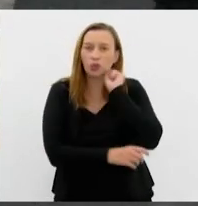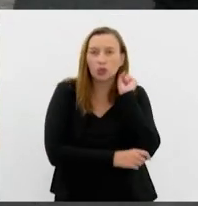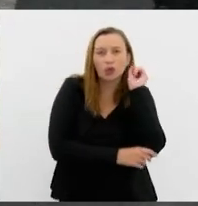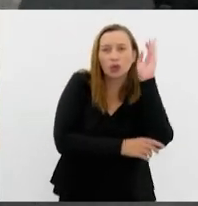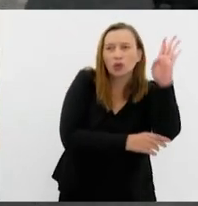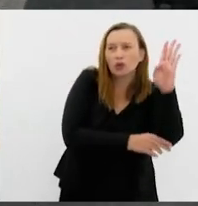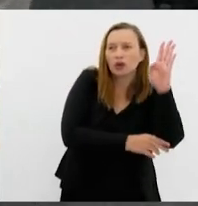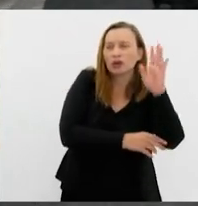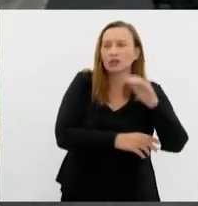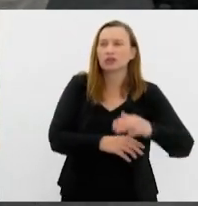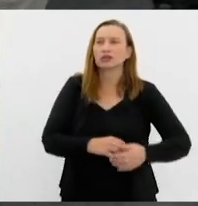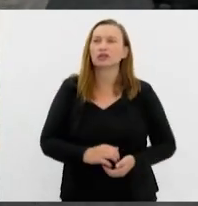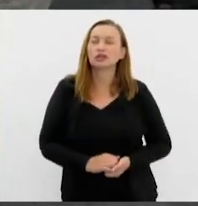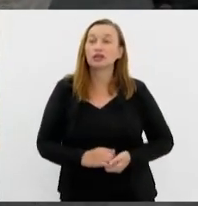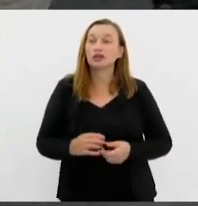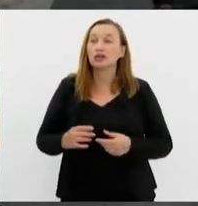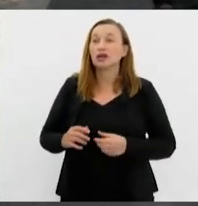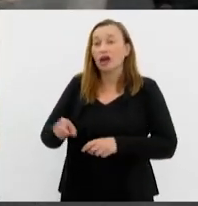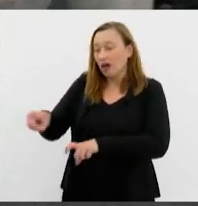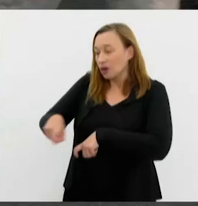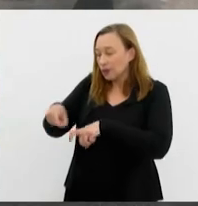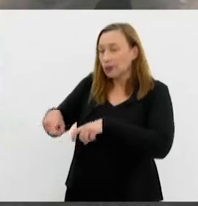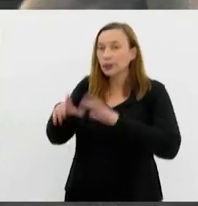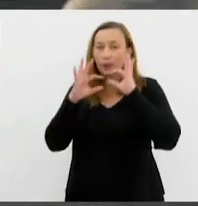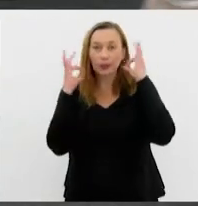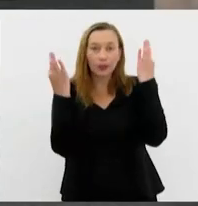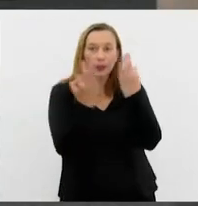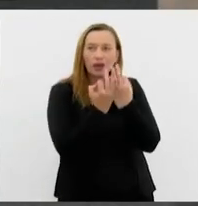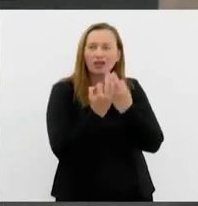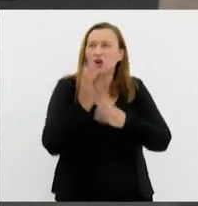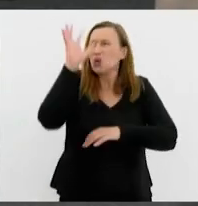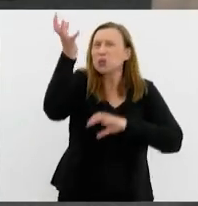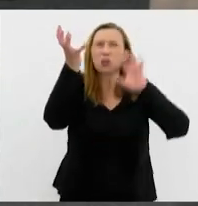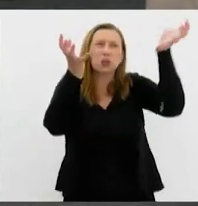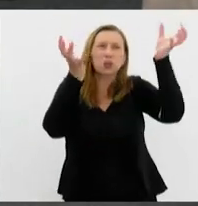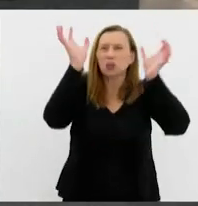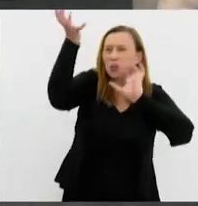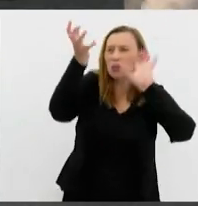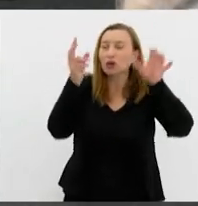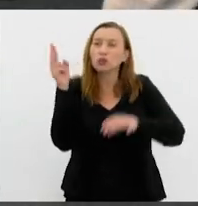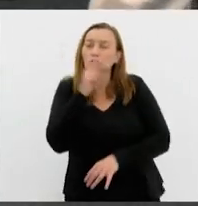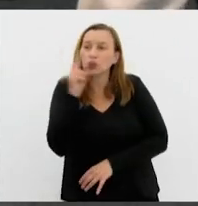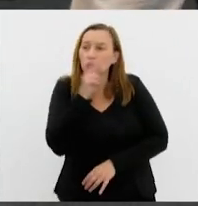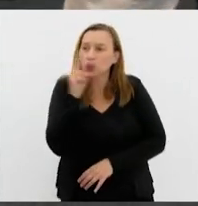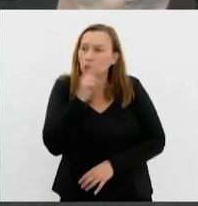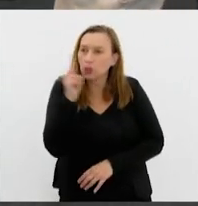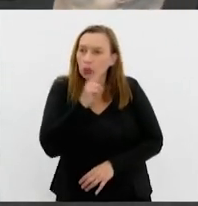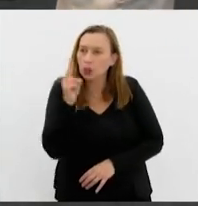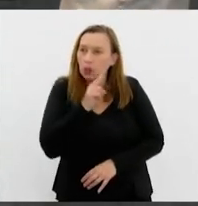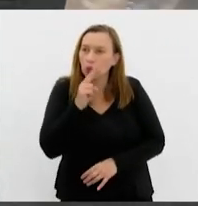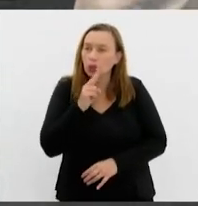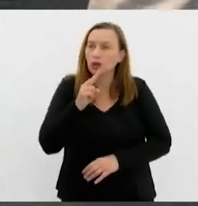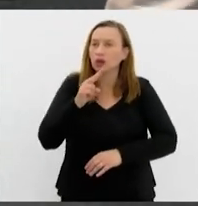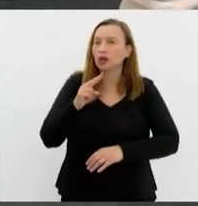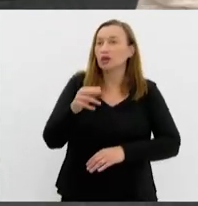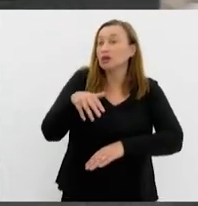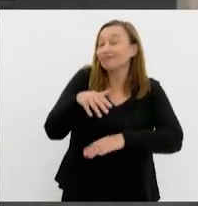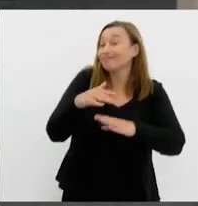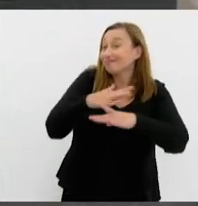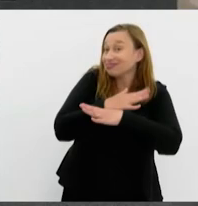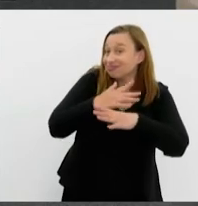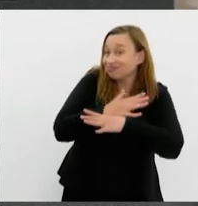agricultura familiar. E no momento que a gente vive de mudança climática, de emergência, tanto urbana como ambiental,